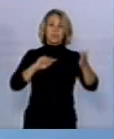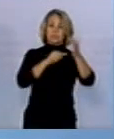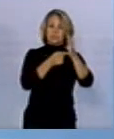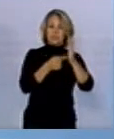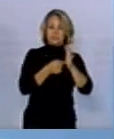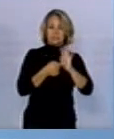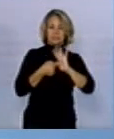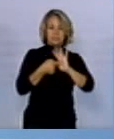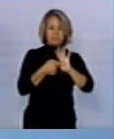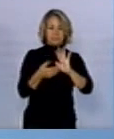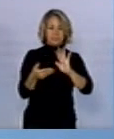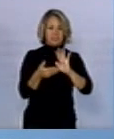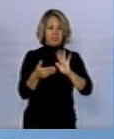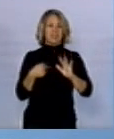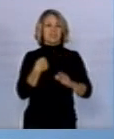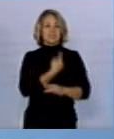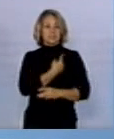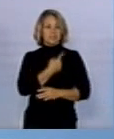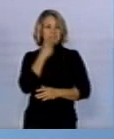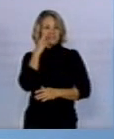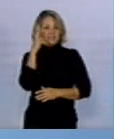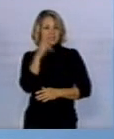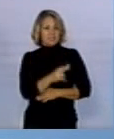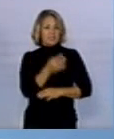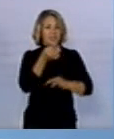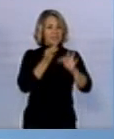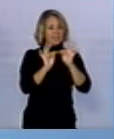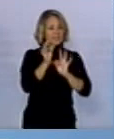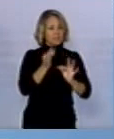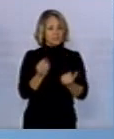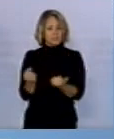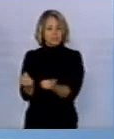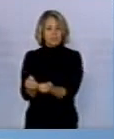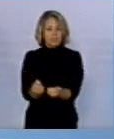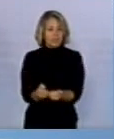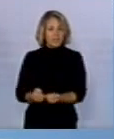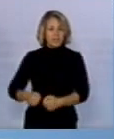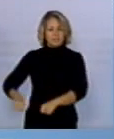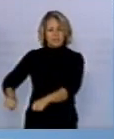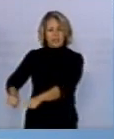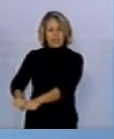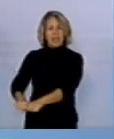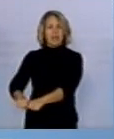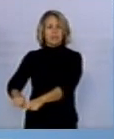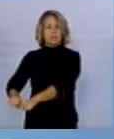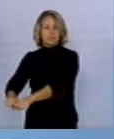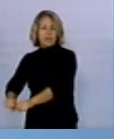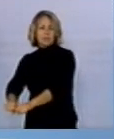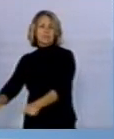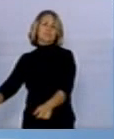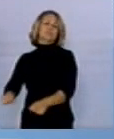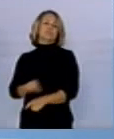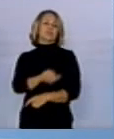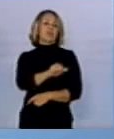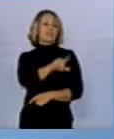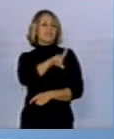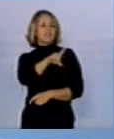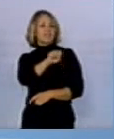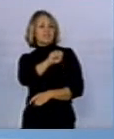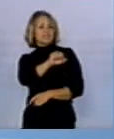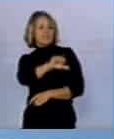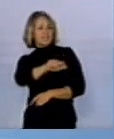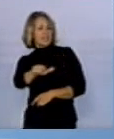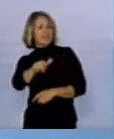de salientar é que, na nossa ótica, a tecnologia de cabo e de meio confinado, né, que pode ser ADSL e outras